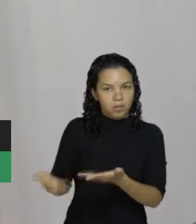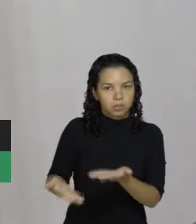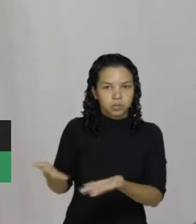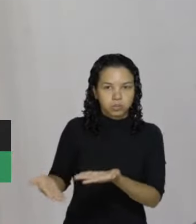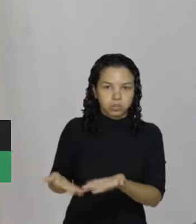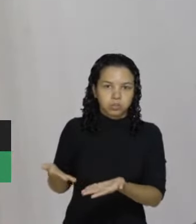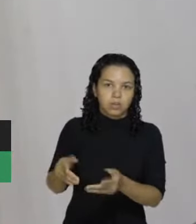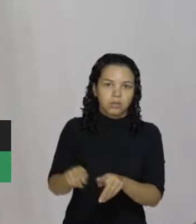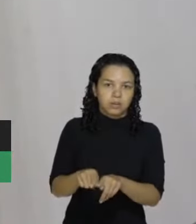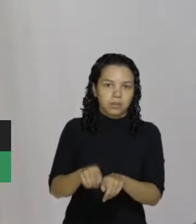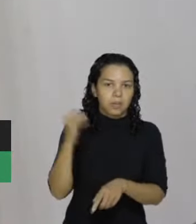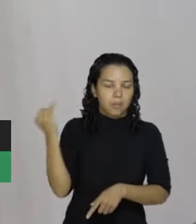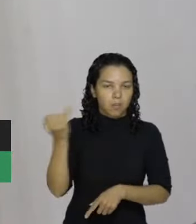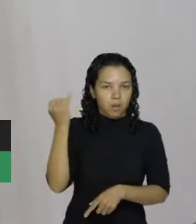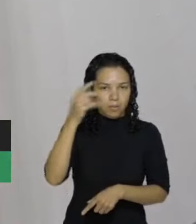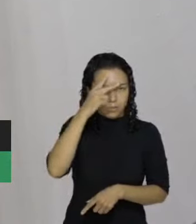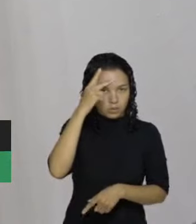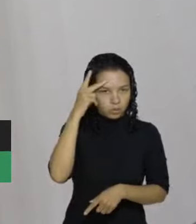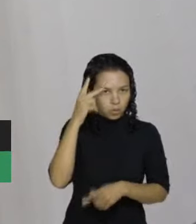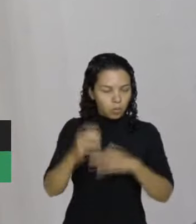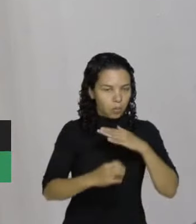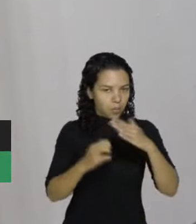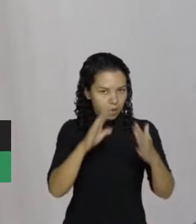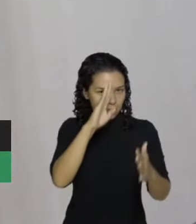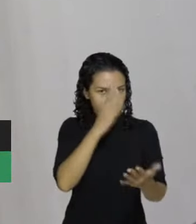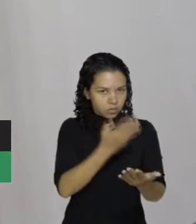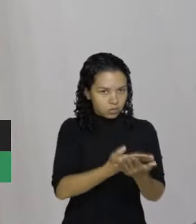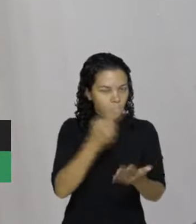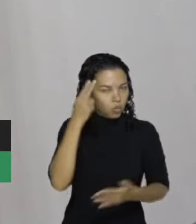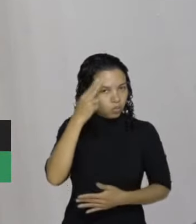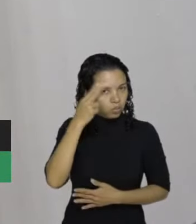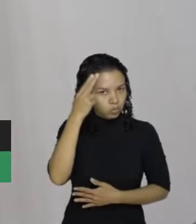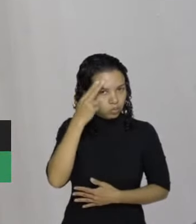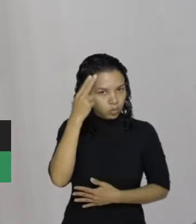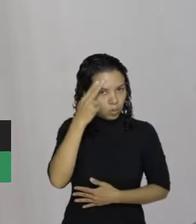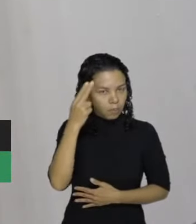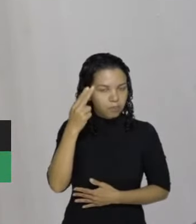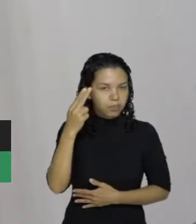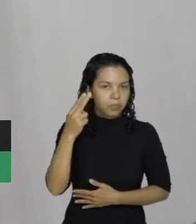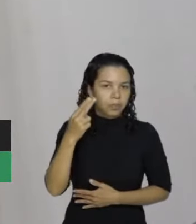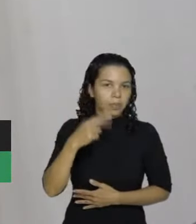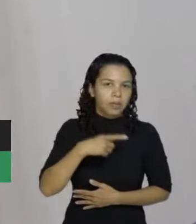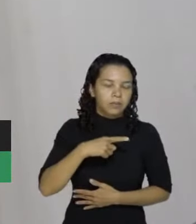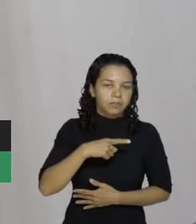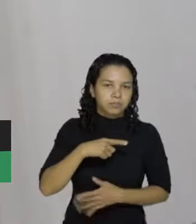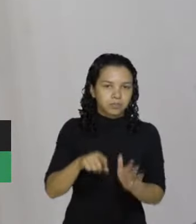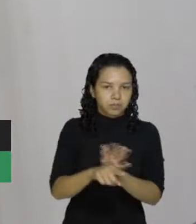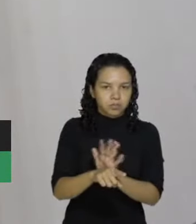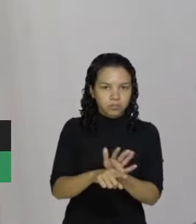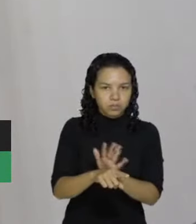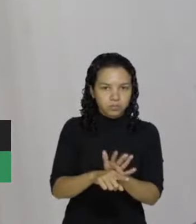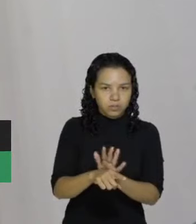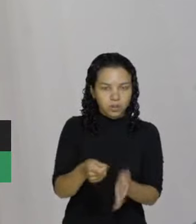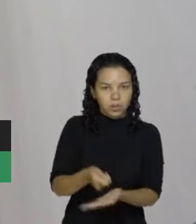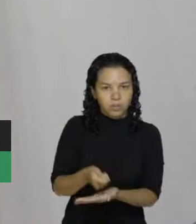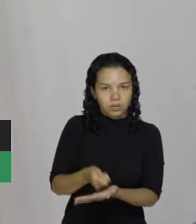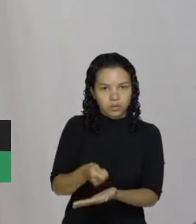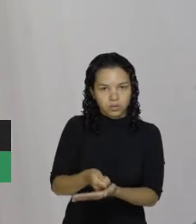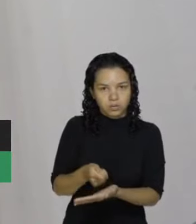e empresas que acreditam neste sonho, como o seu Nino, que investiu nas pesquisas de campo para aplicação da extração da